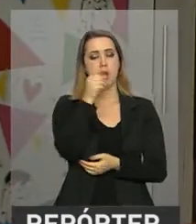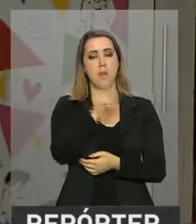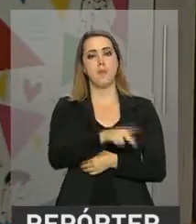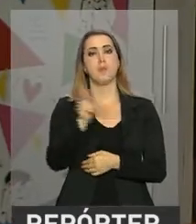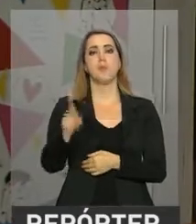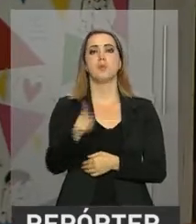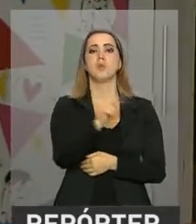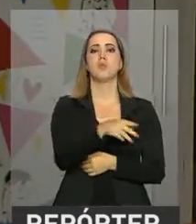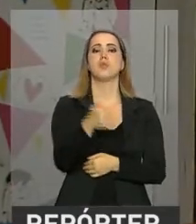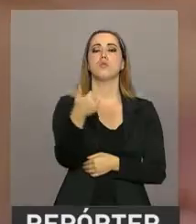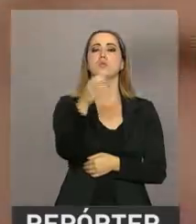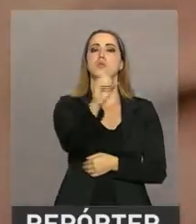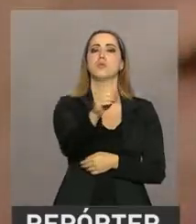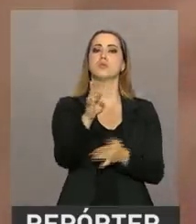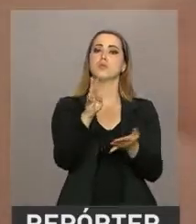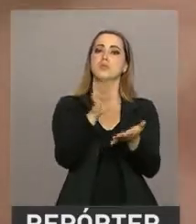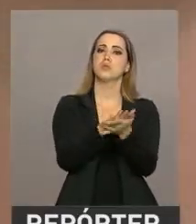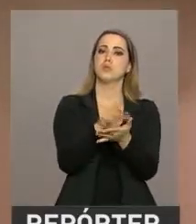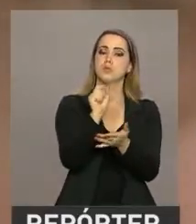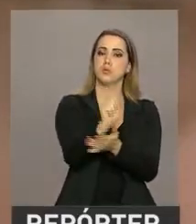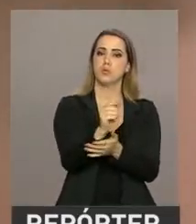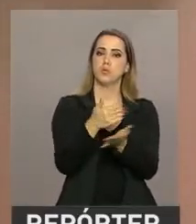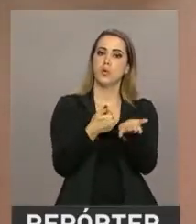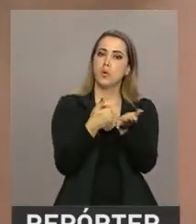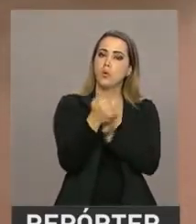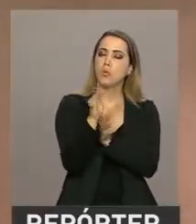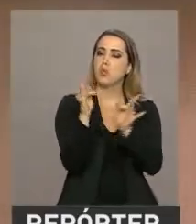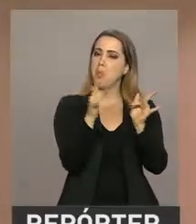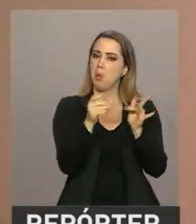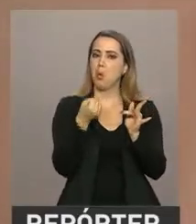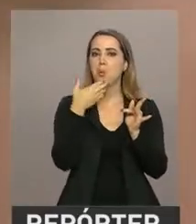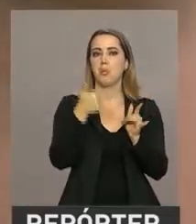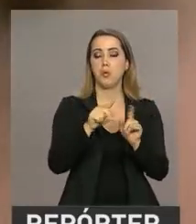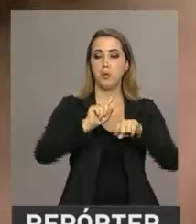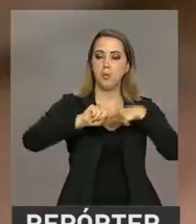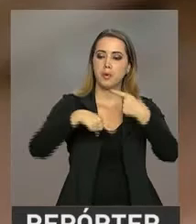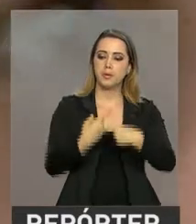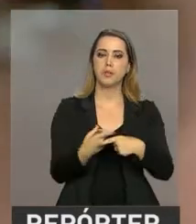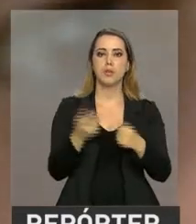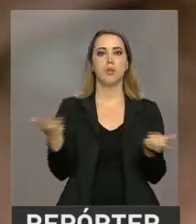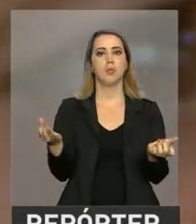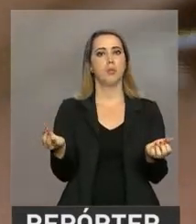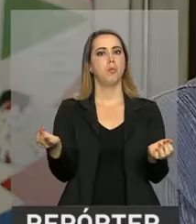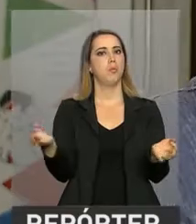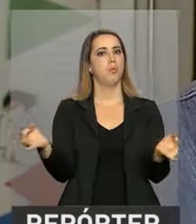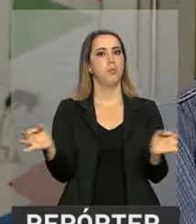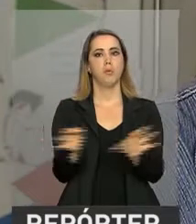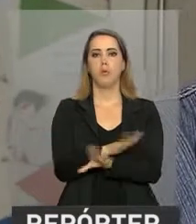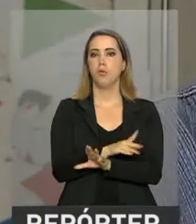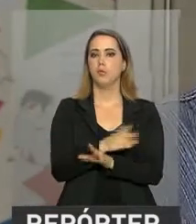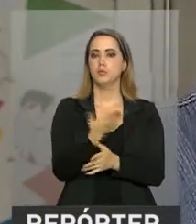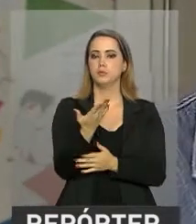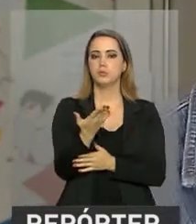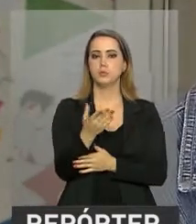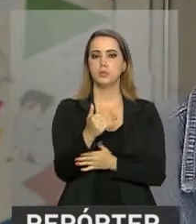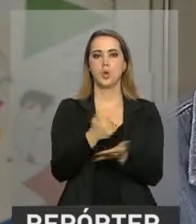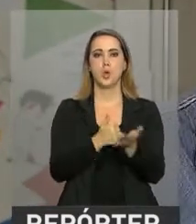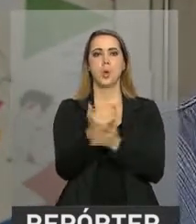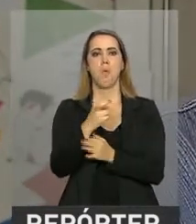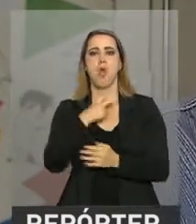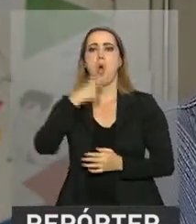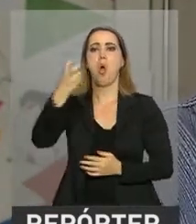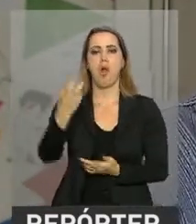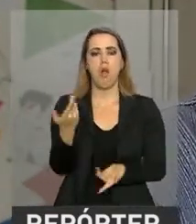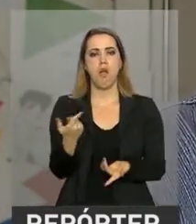durante dez anos o romance começou bem mas teve um desfecho inesperado começou com um grito